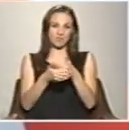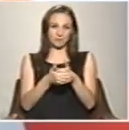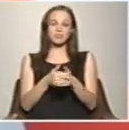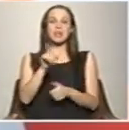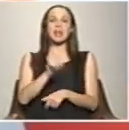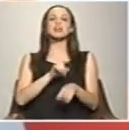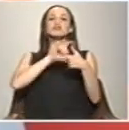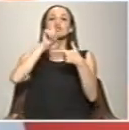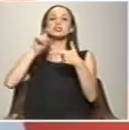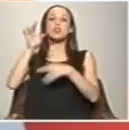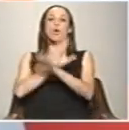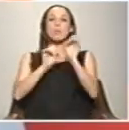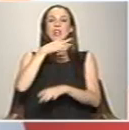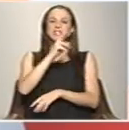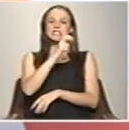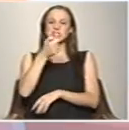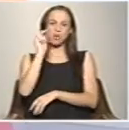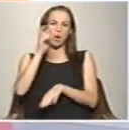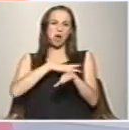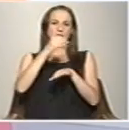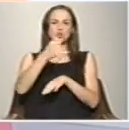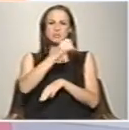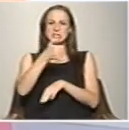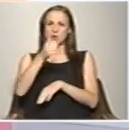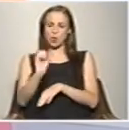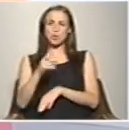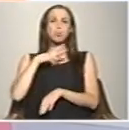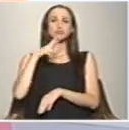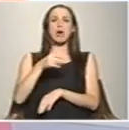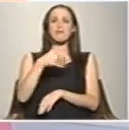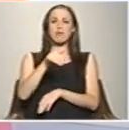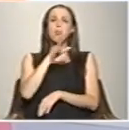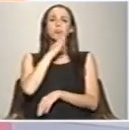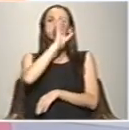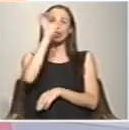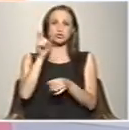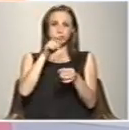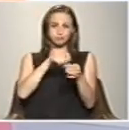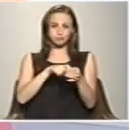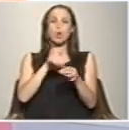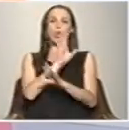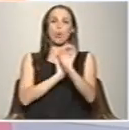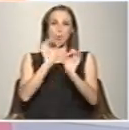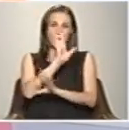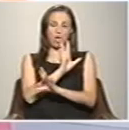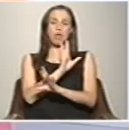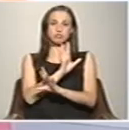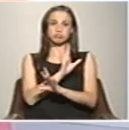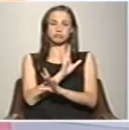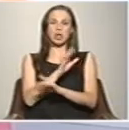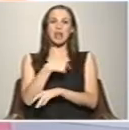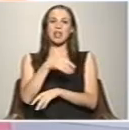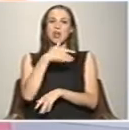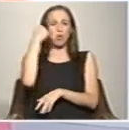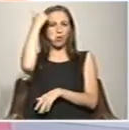europeias dizem que daqui a 35 anos, por volta de 2050, Portugal será um dos países da União Europeia com mais